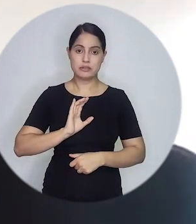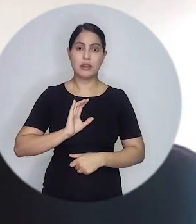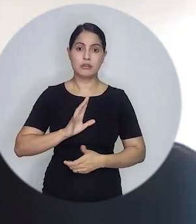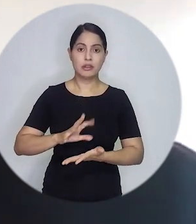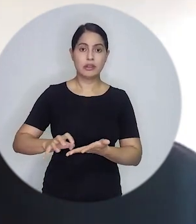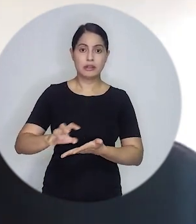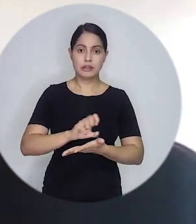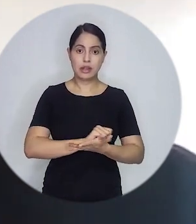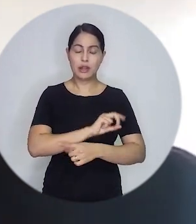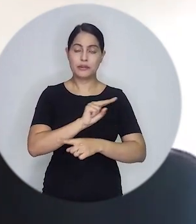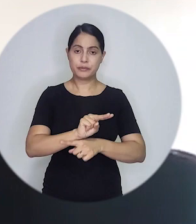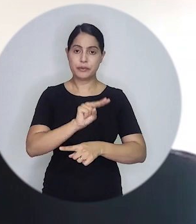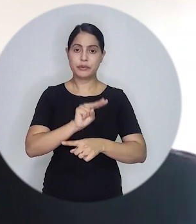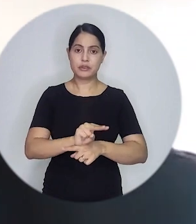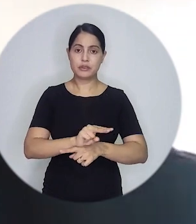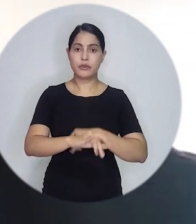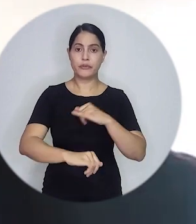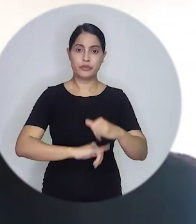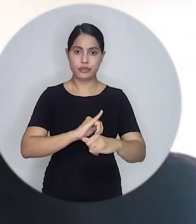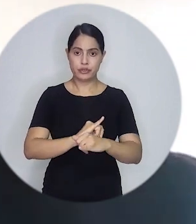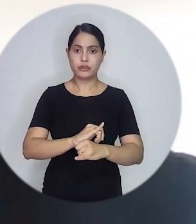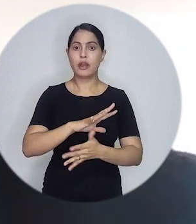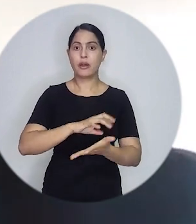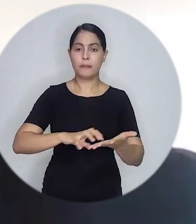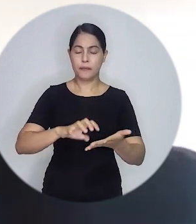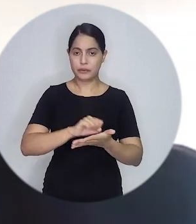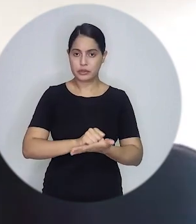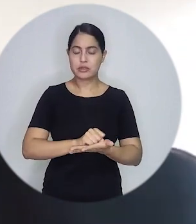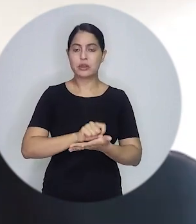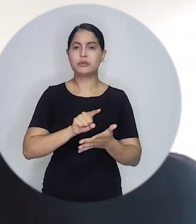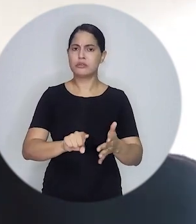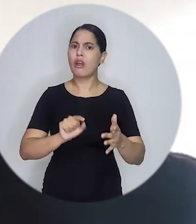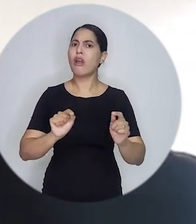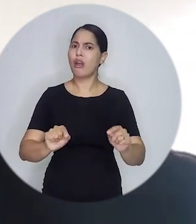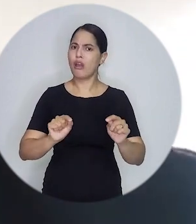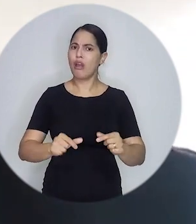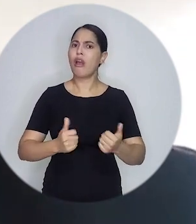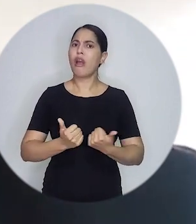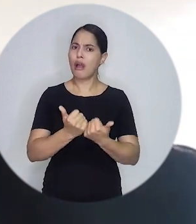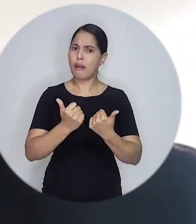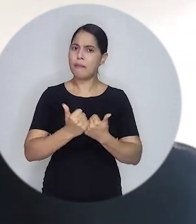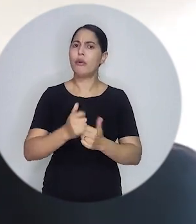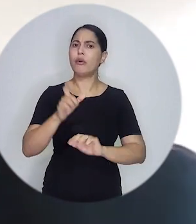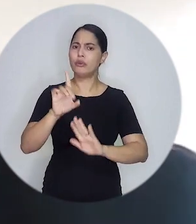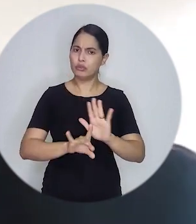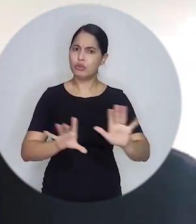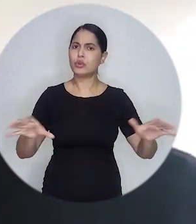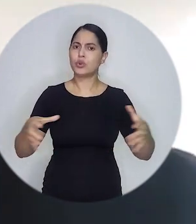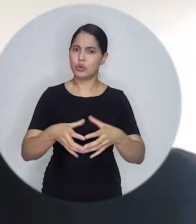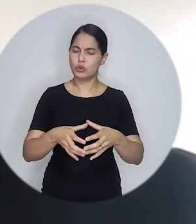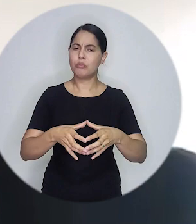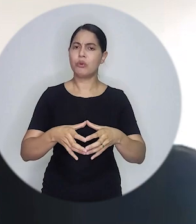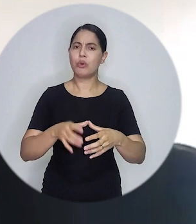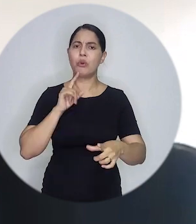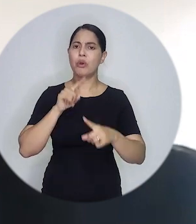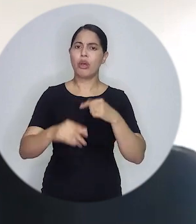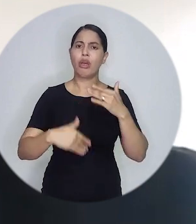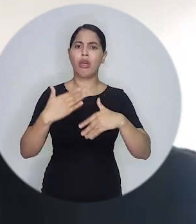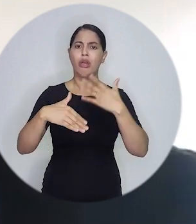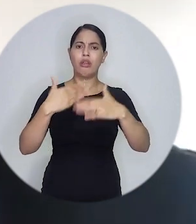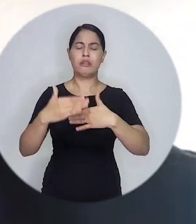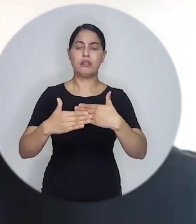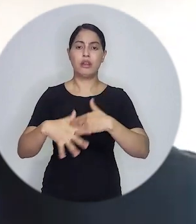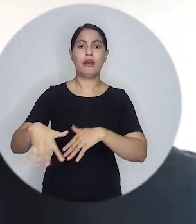comissões de proteção de dados e de digital estão fazendo com total apoio da diretoria para